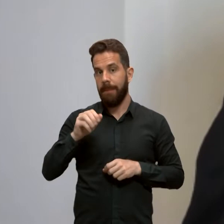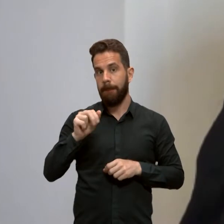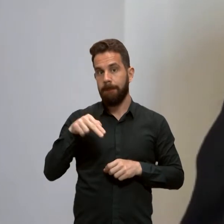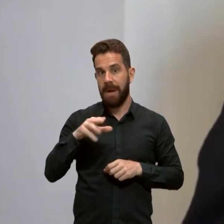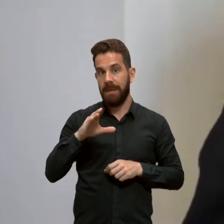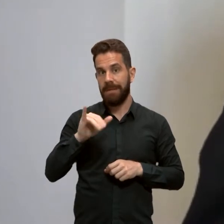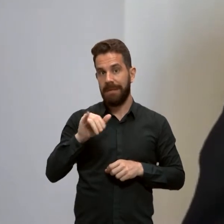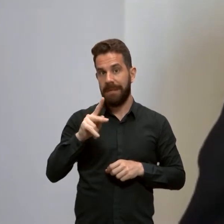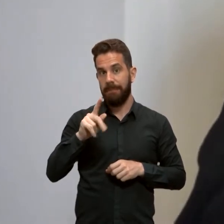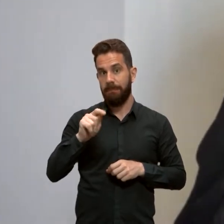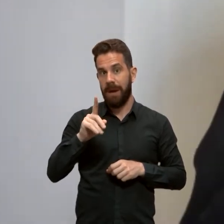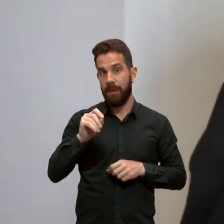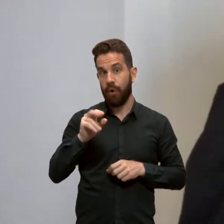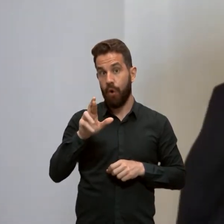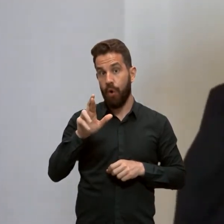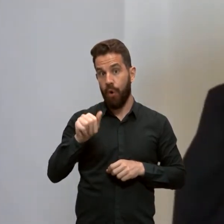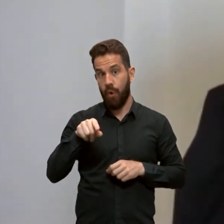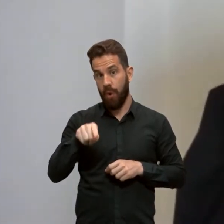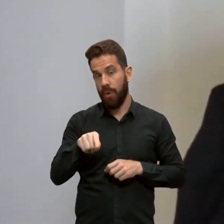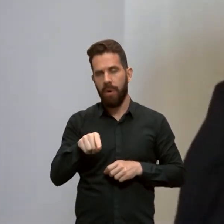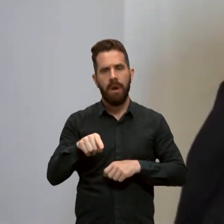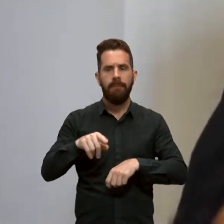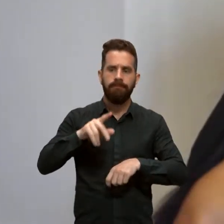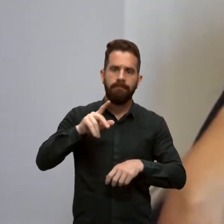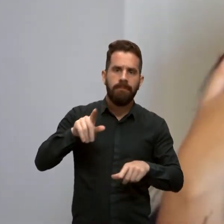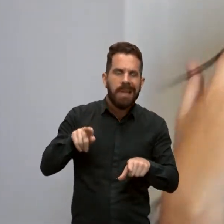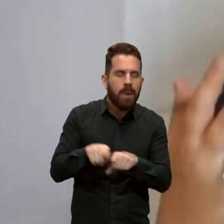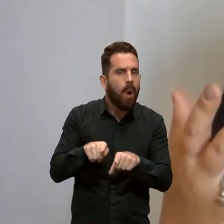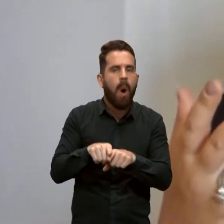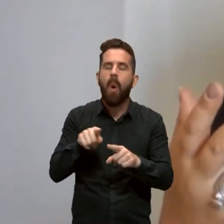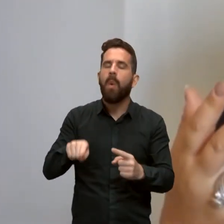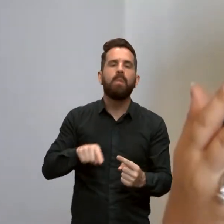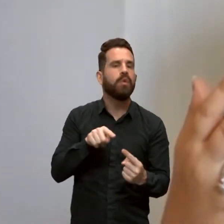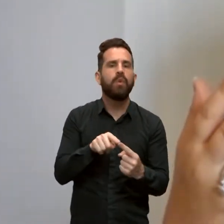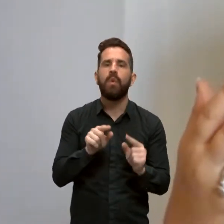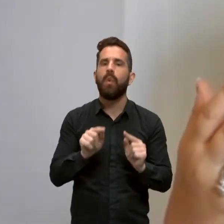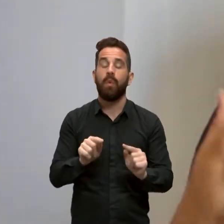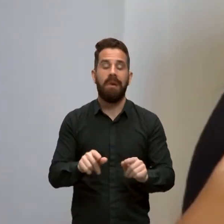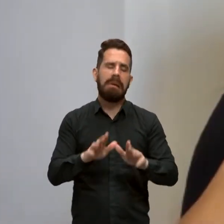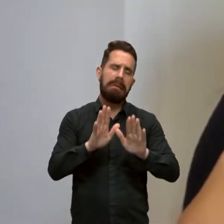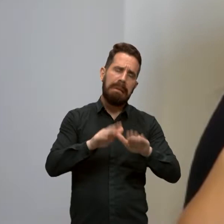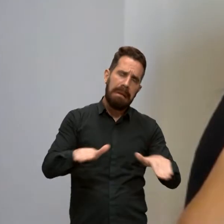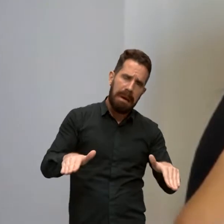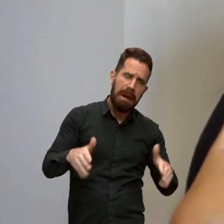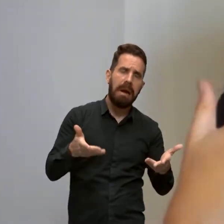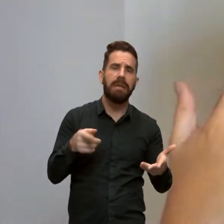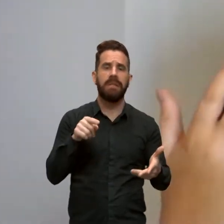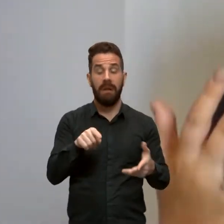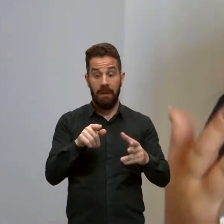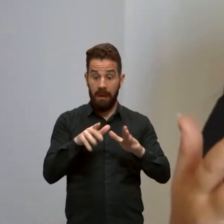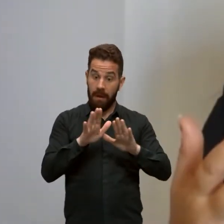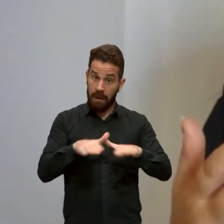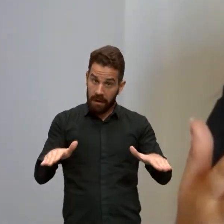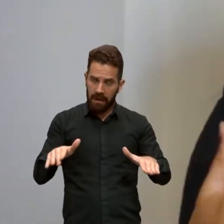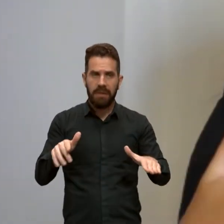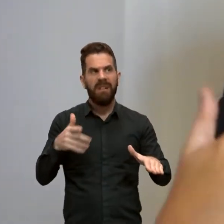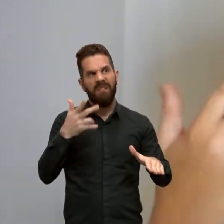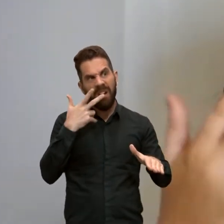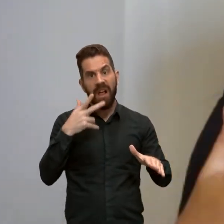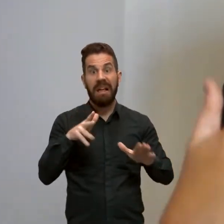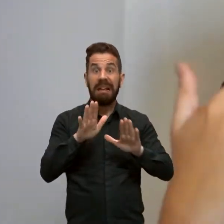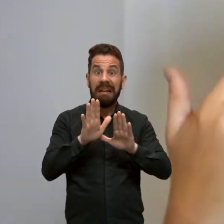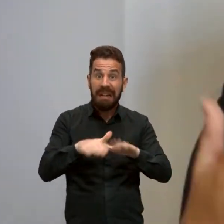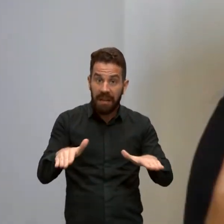objetivo possibilitar que a criança, que o estudante, a criança, quando me refiro